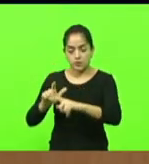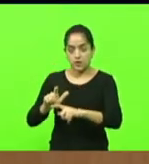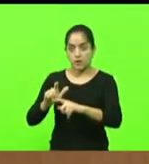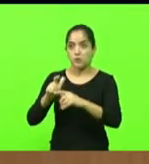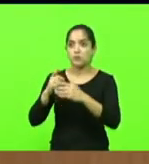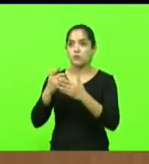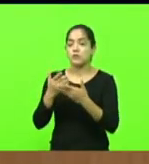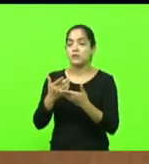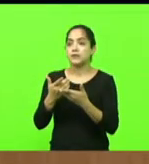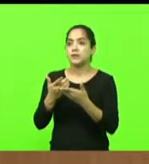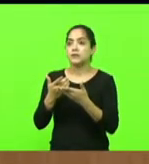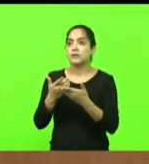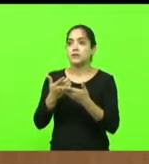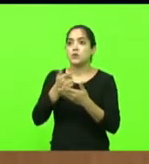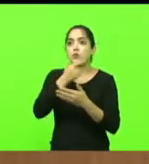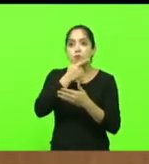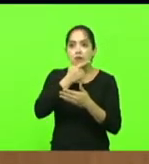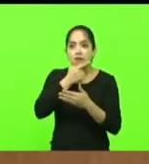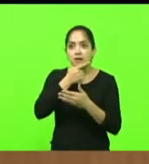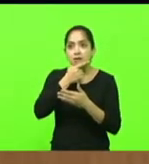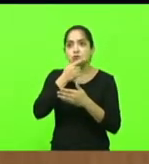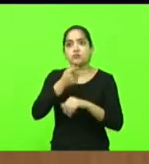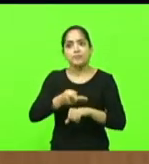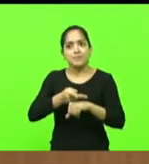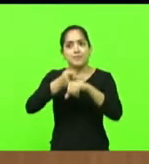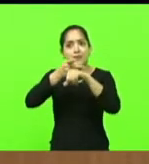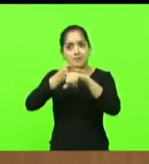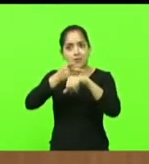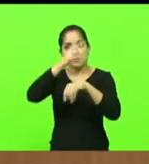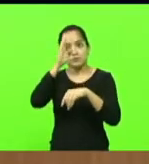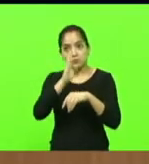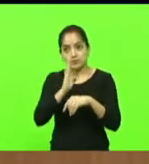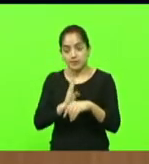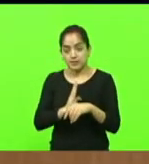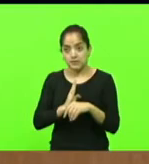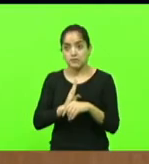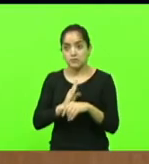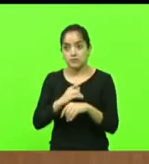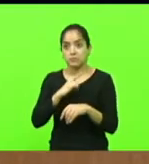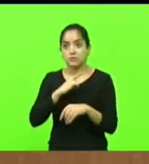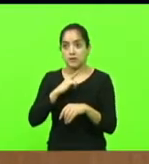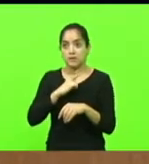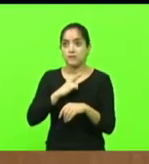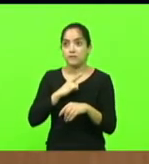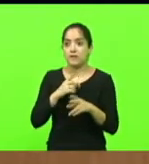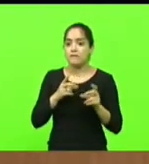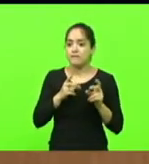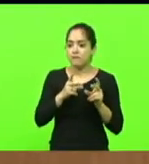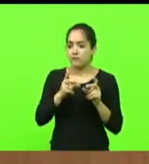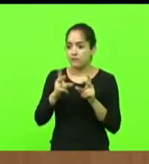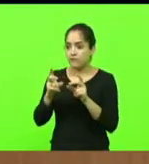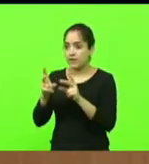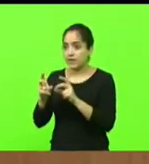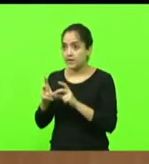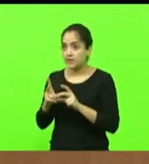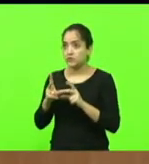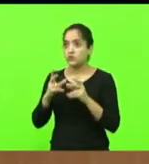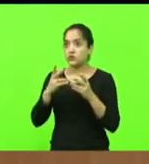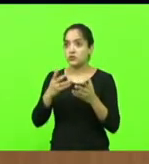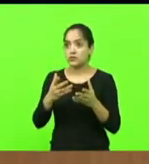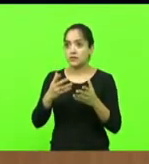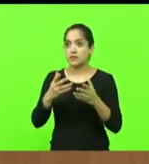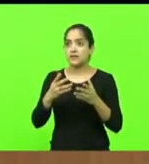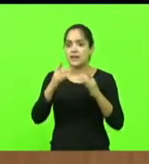Sopelso. Queijo também premiado no Brasil e que vende esse queijo na